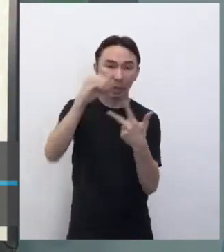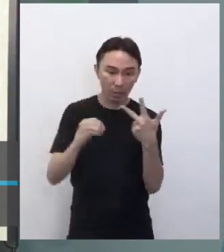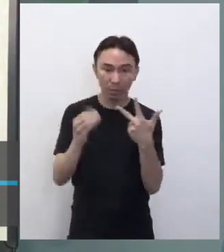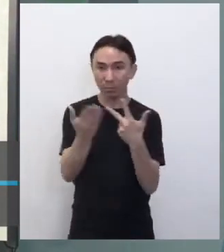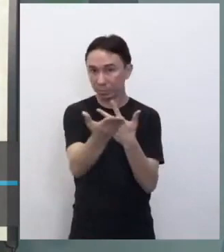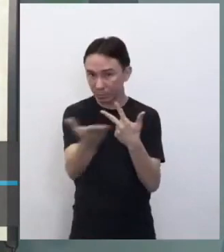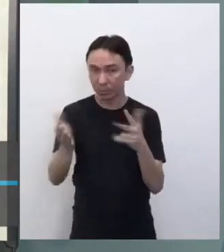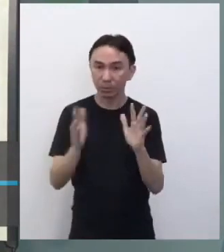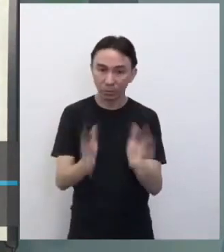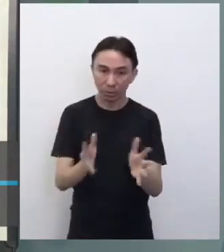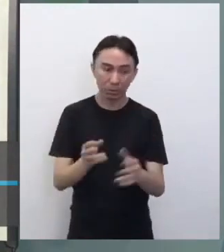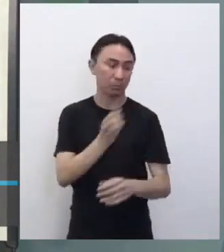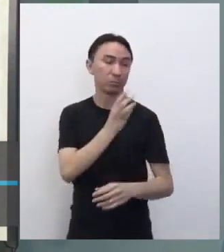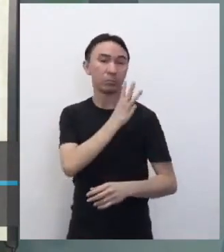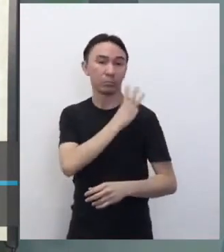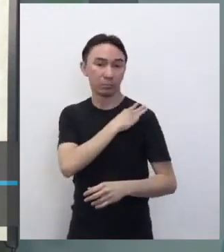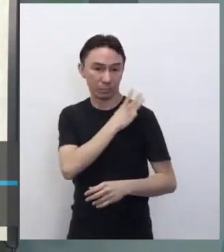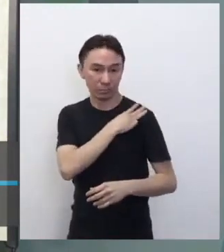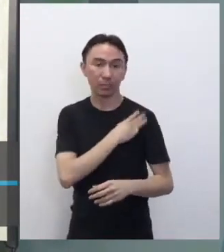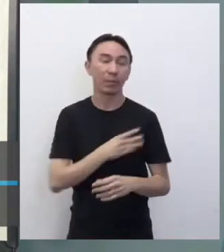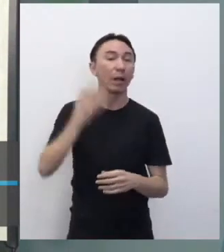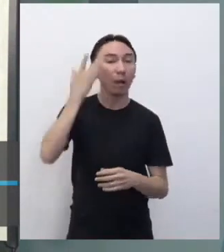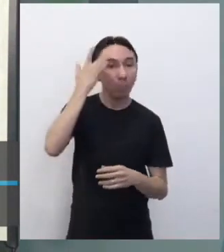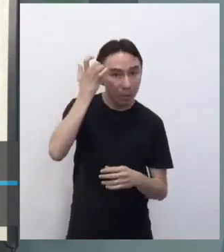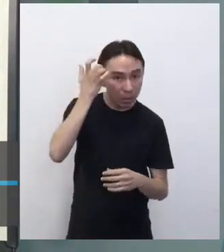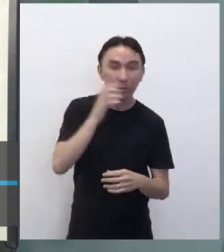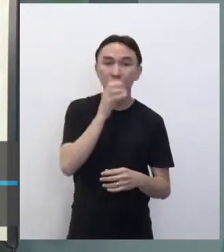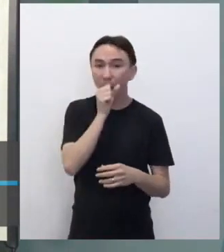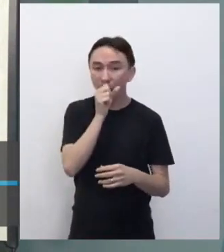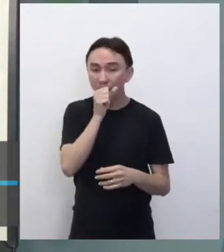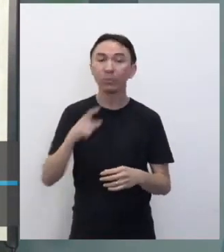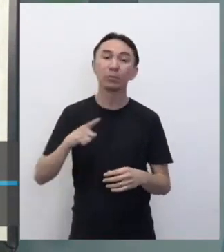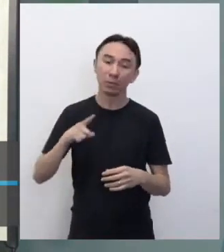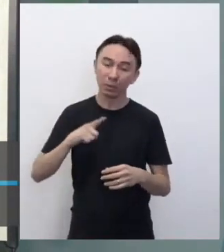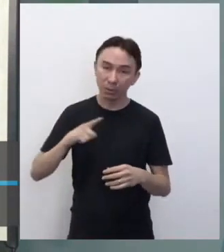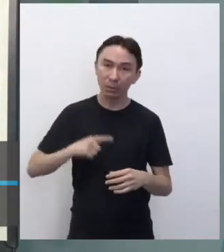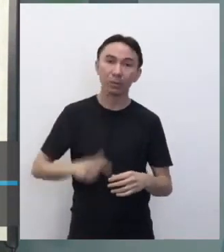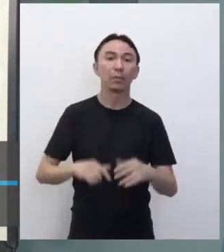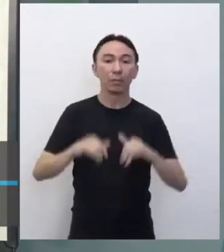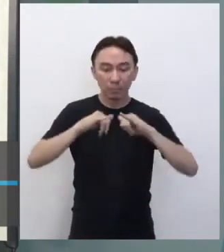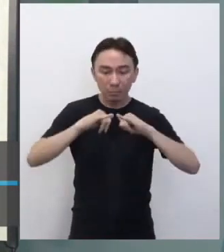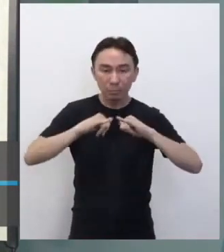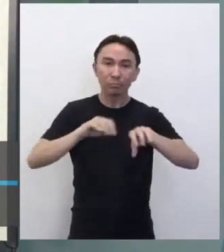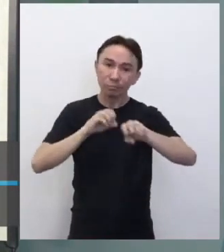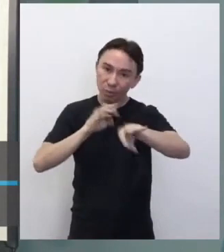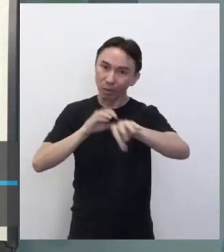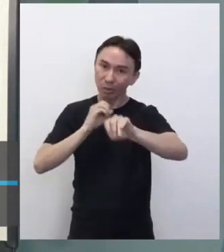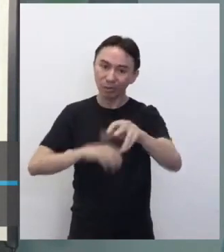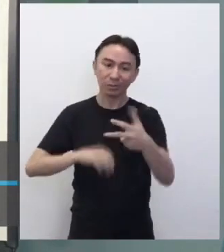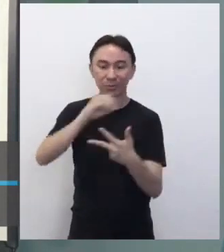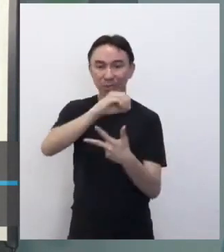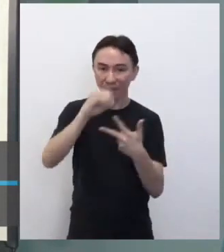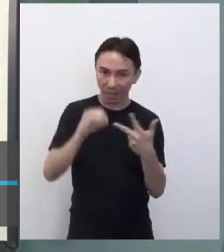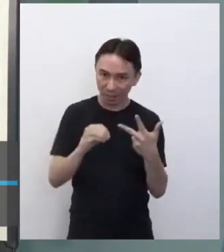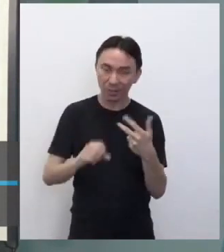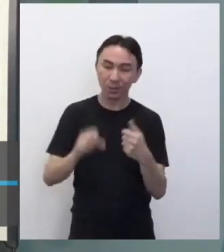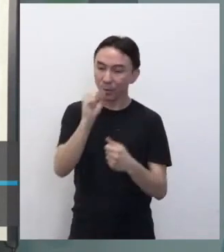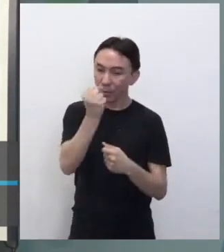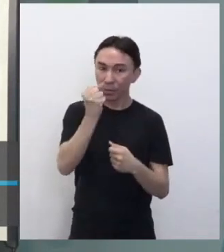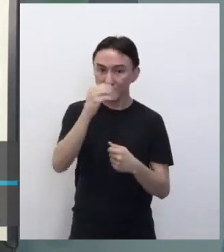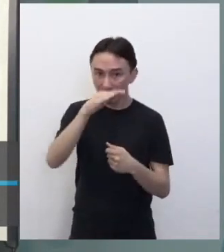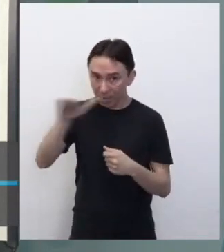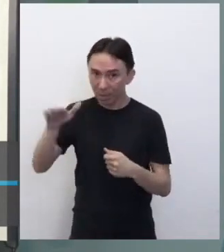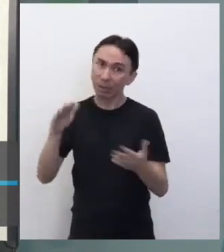do Médio. Amanhã, sábado, como sempre, tem a nossa aula do Enem. Começa às 8h30 da manhã, vai até 12h20. Então, deem uma olhada lá na